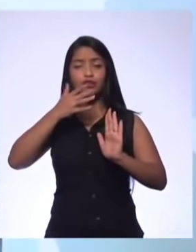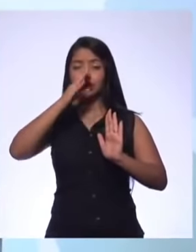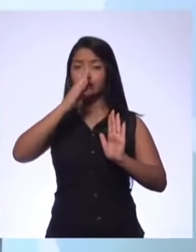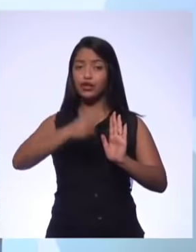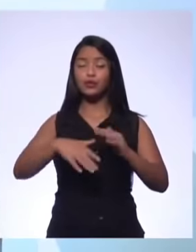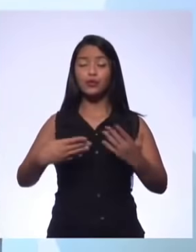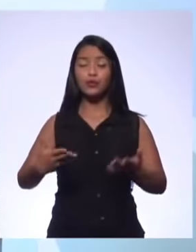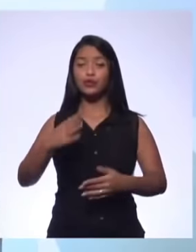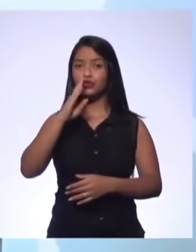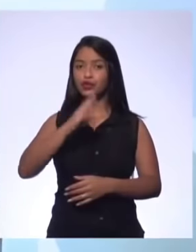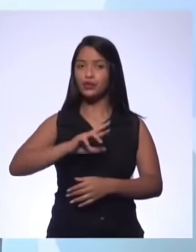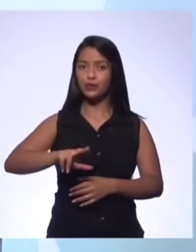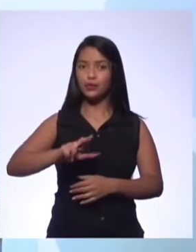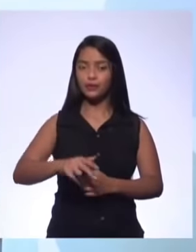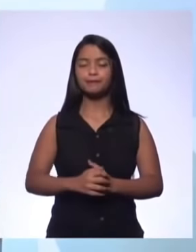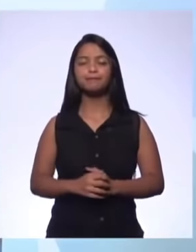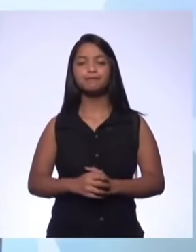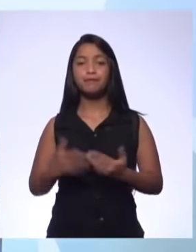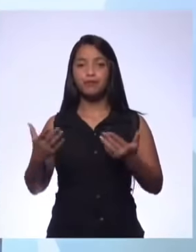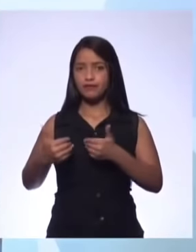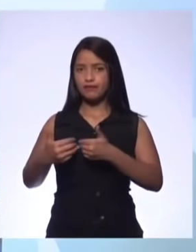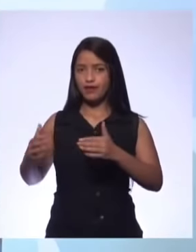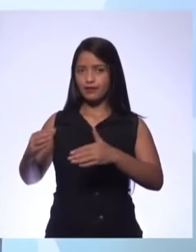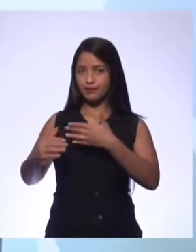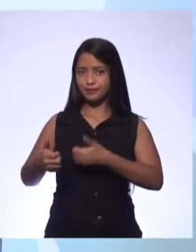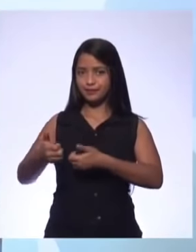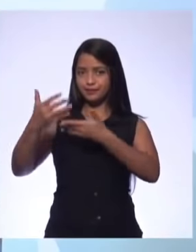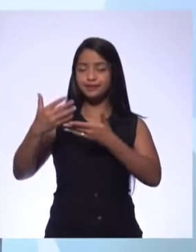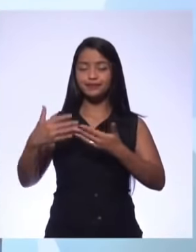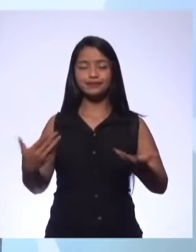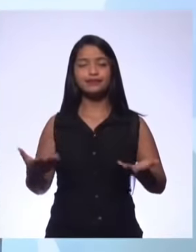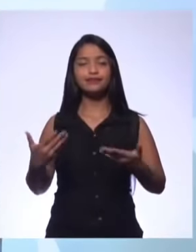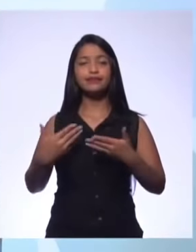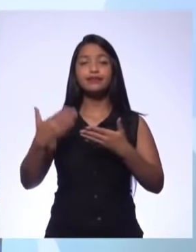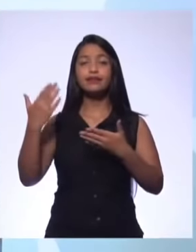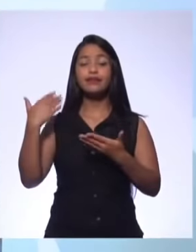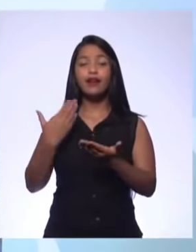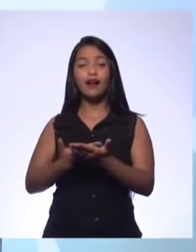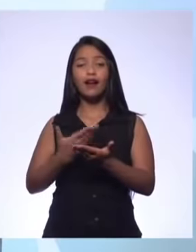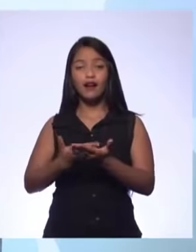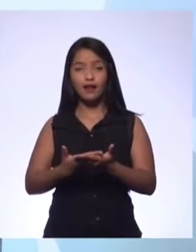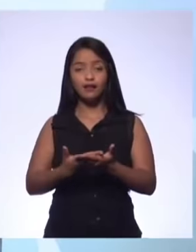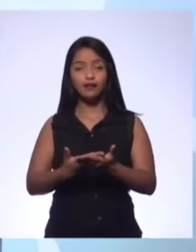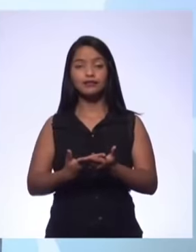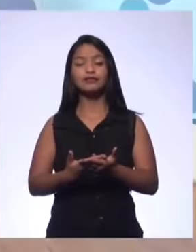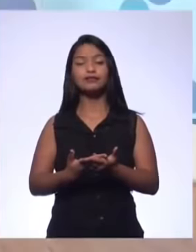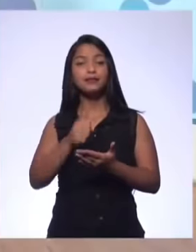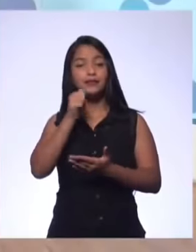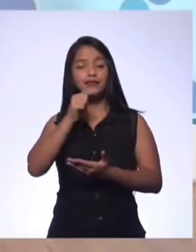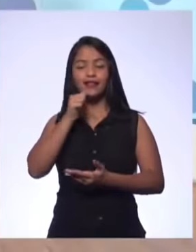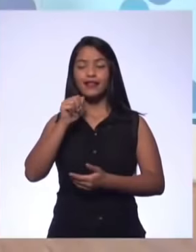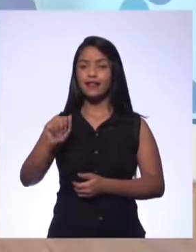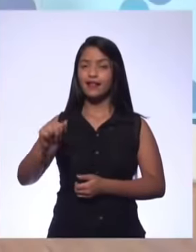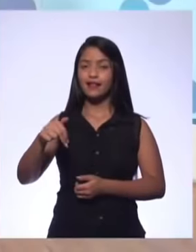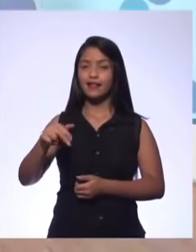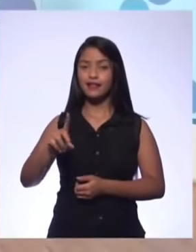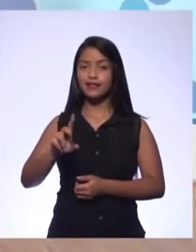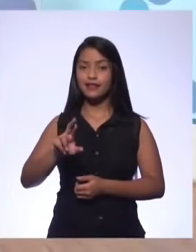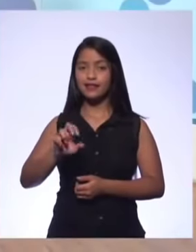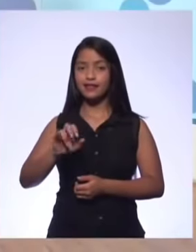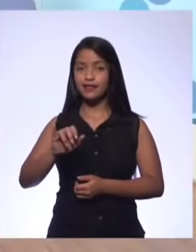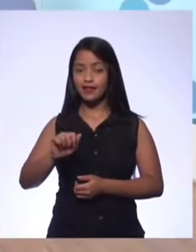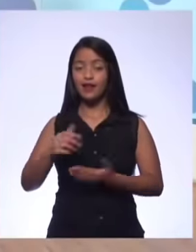chat. Na aula passada, até para vocês situarem a Mônica, porque na aula passada era a Andréia. Então, quero ver quem vai conseguir